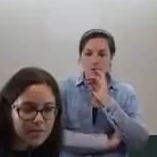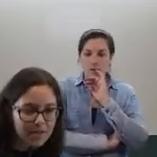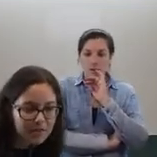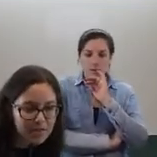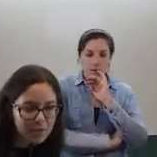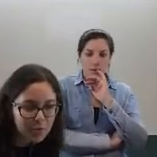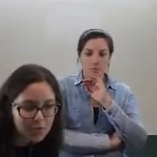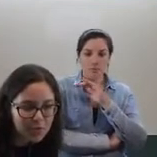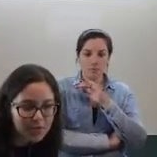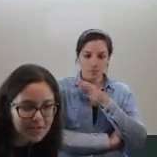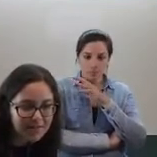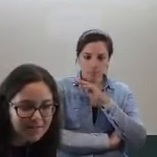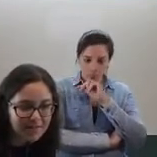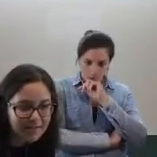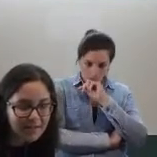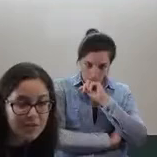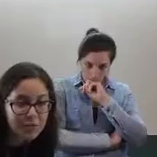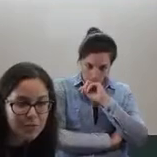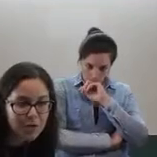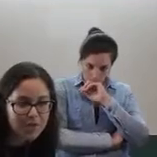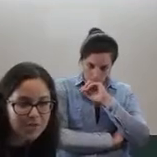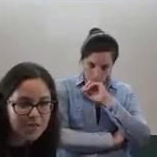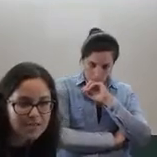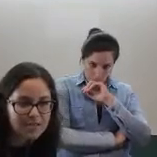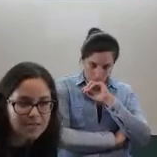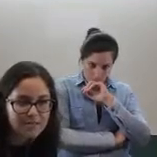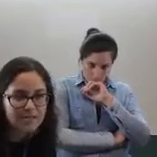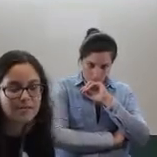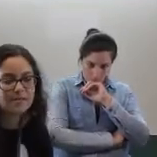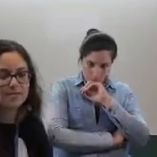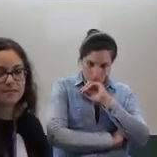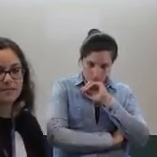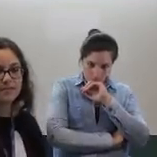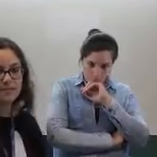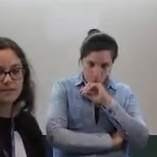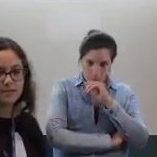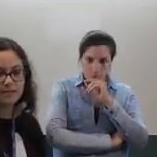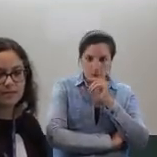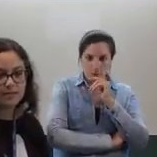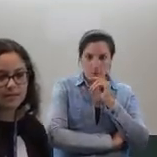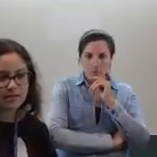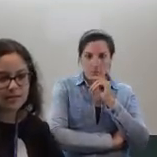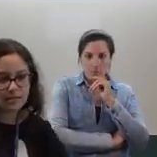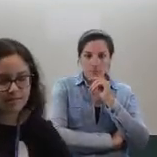Ai, vai aparecer referência de um monte de coisa, né? Acho que eu vou colocar referências.